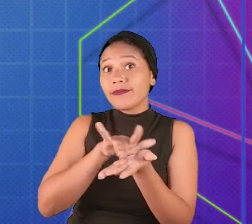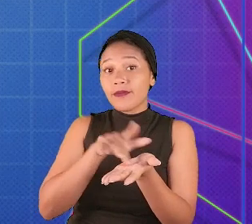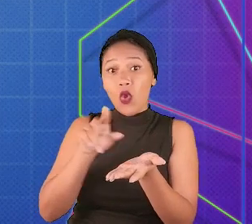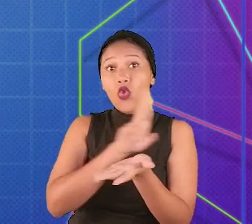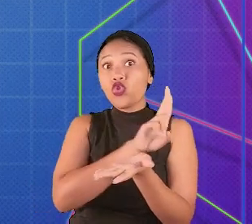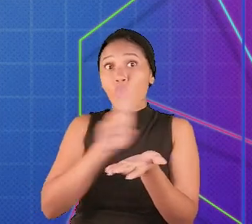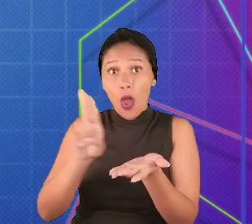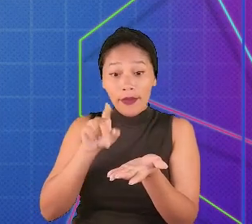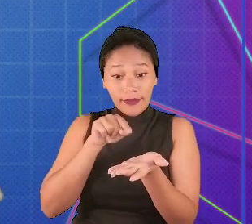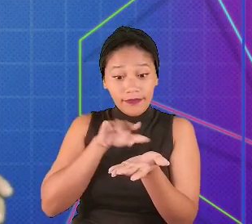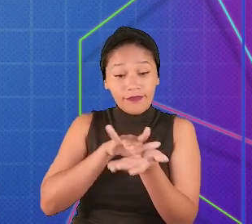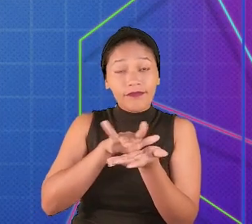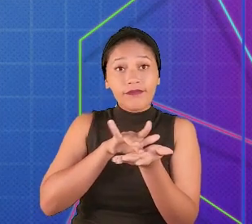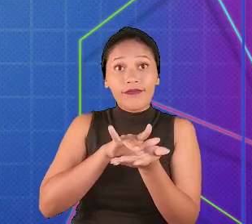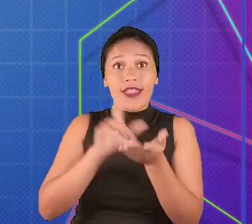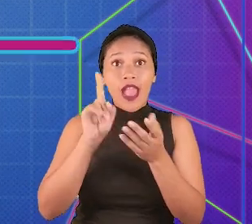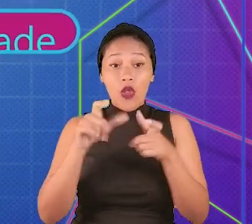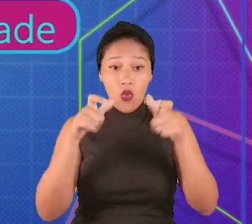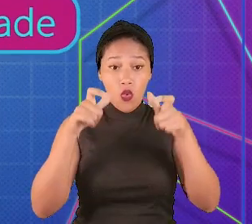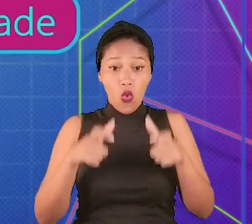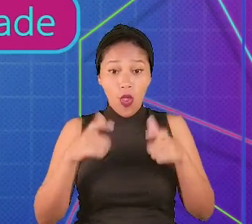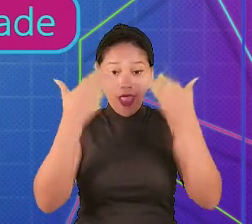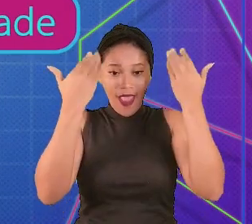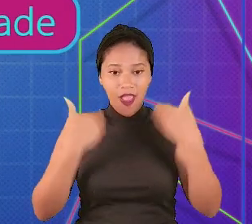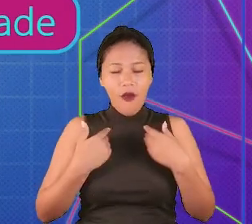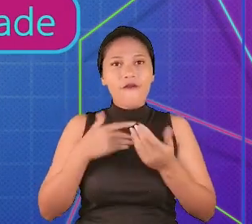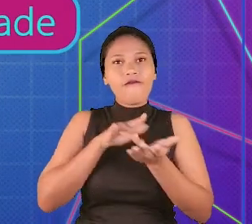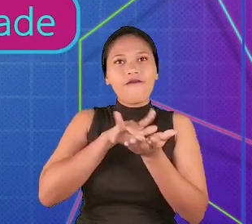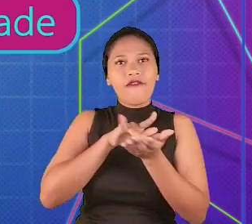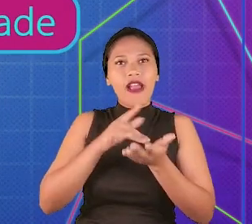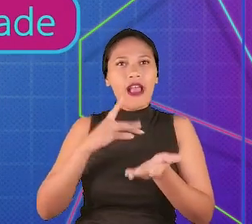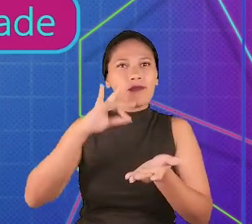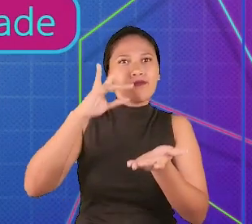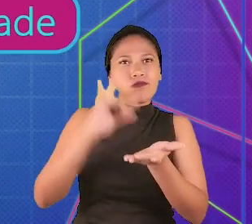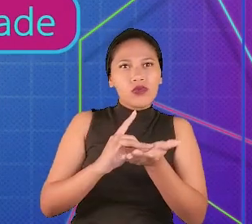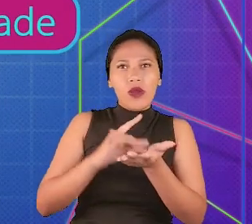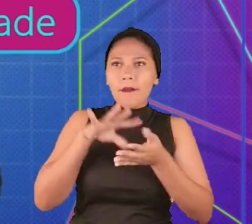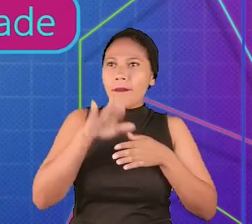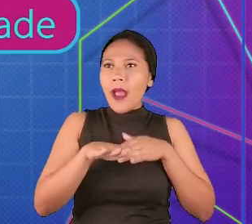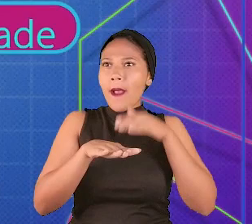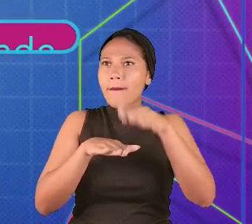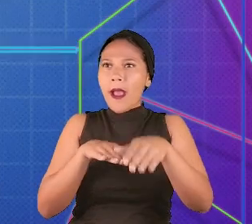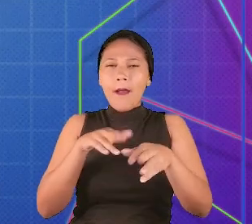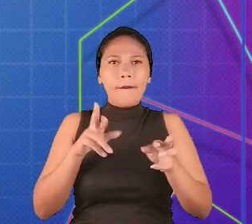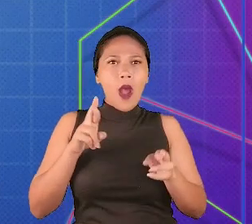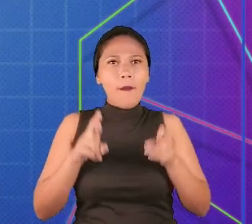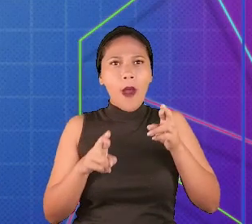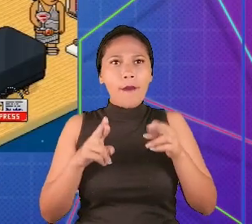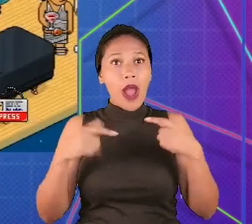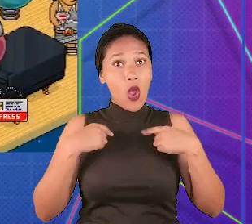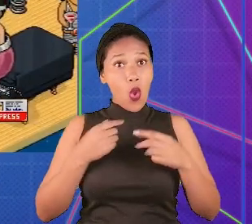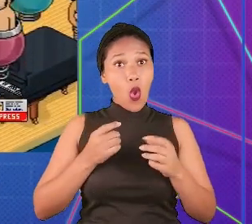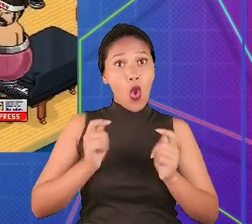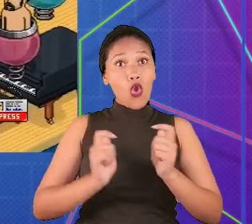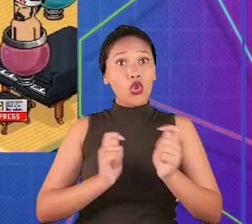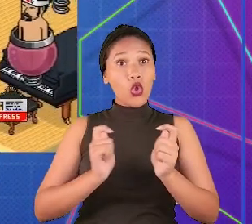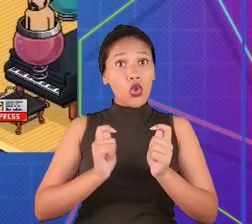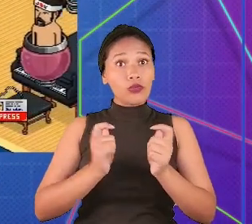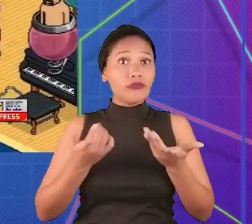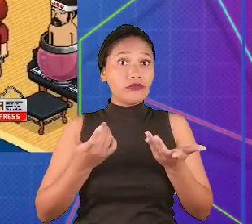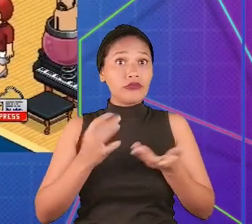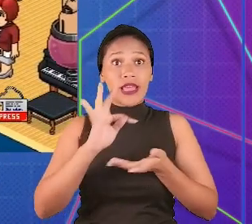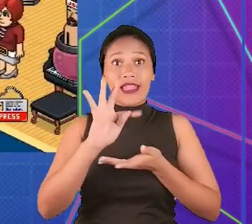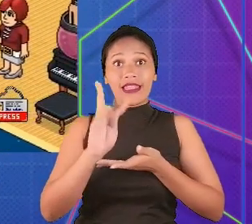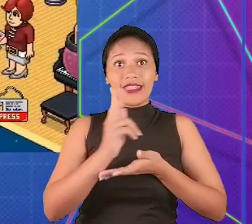O nome diz tudo. Aqui, os jogadores simulam uma realidade controlando cada passo dos seus avatares. Exemplo, Rabo e